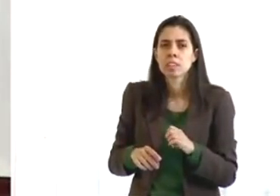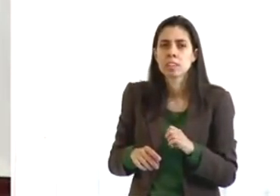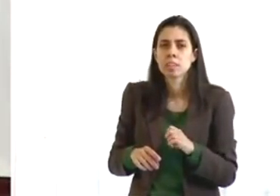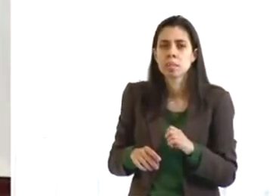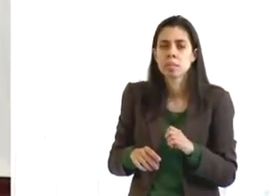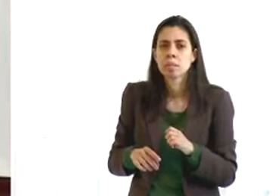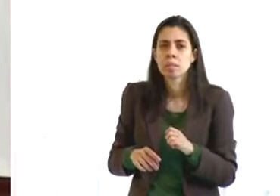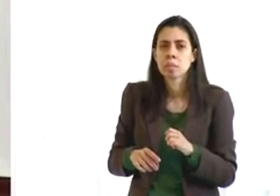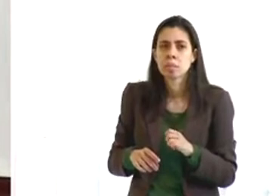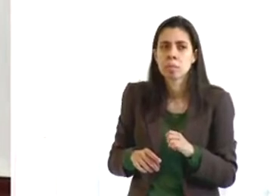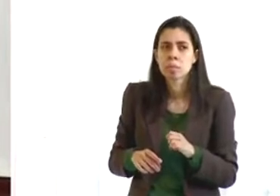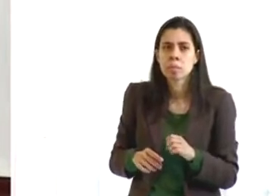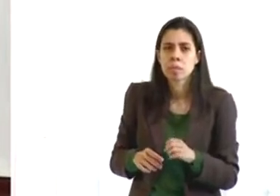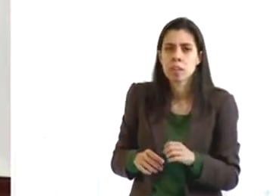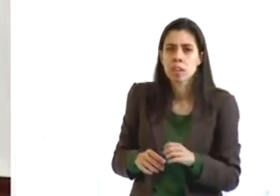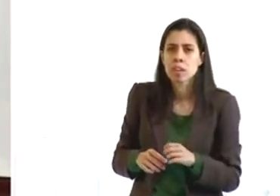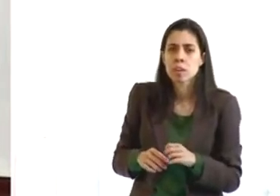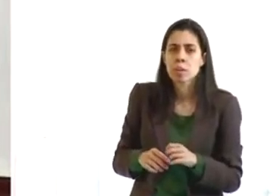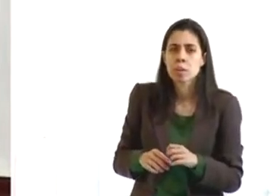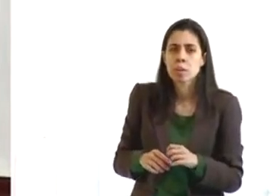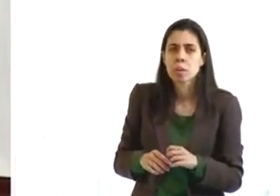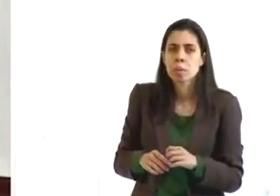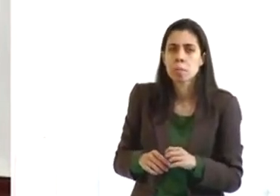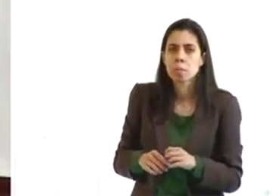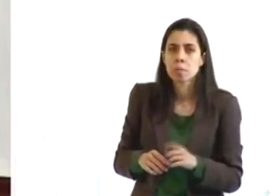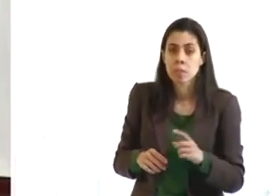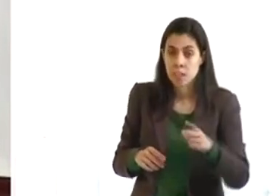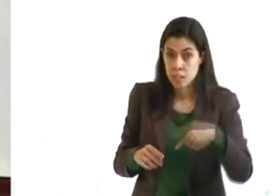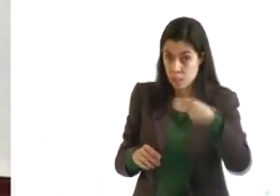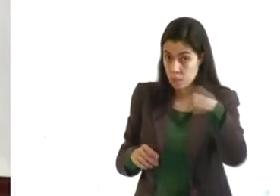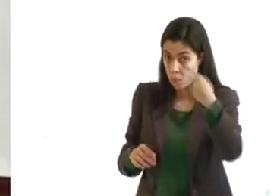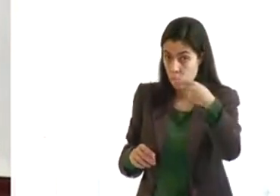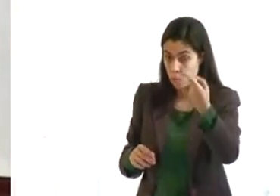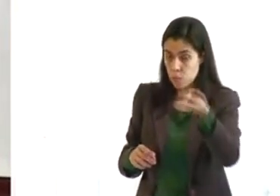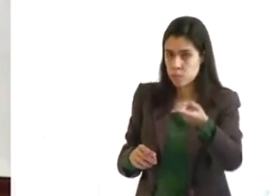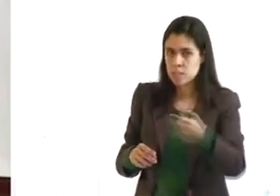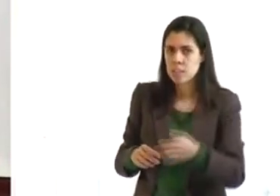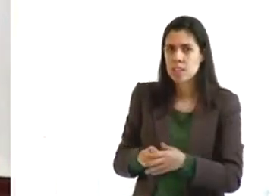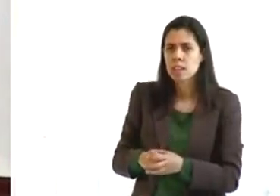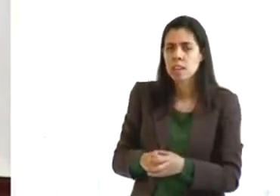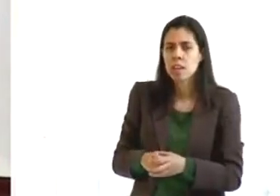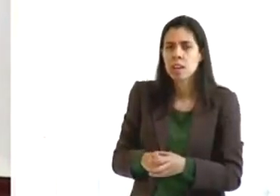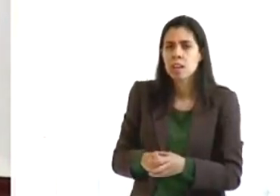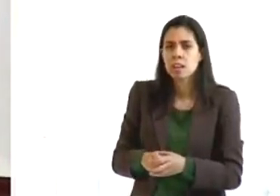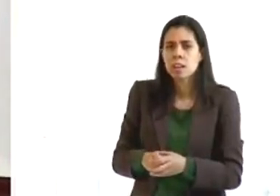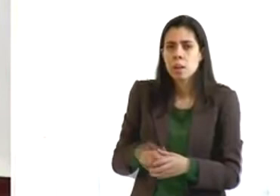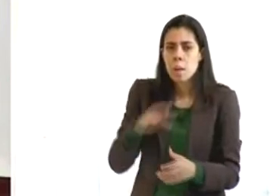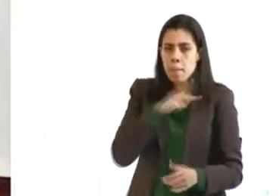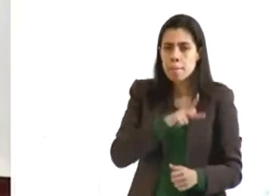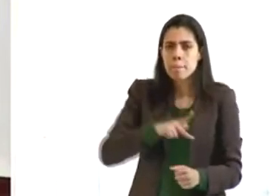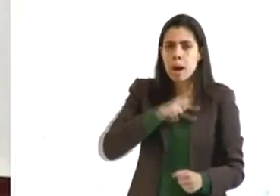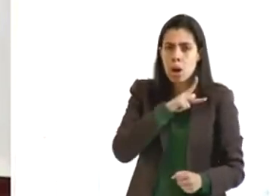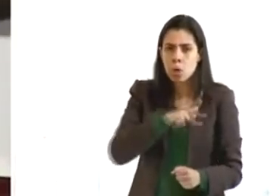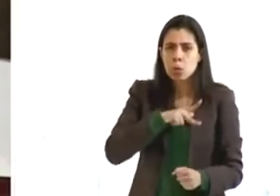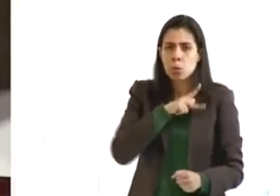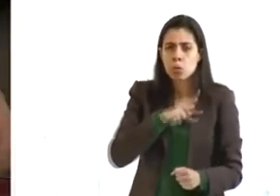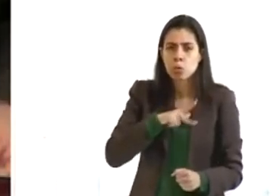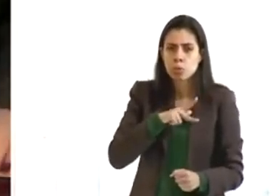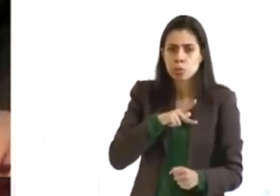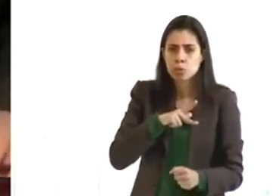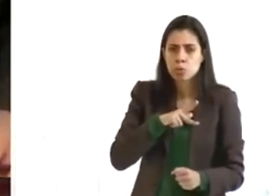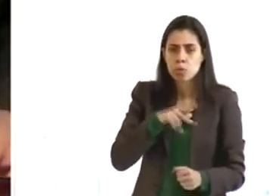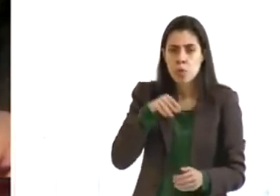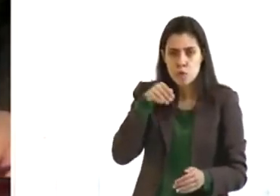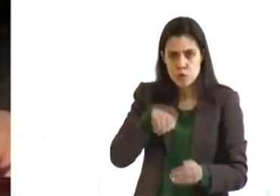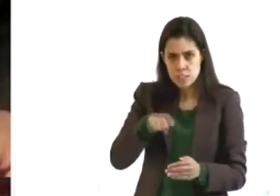em Atos capítulo 21, Paulo vai se hospedar na casa de Filipe, lá em Cesareia, porque Filipe depois fixa residência nessa